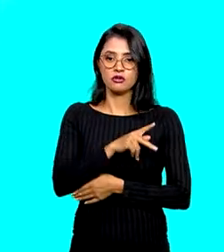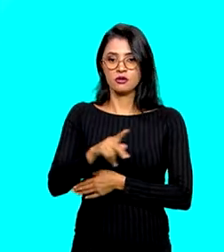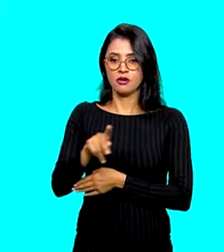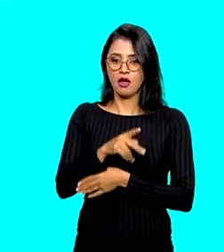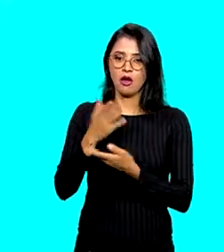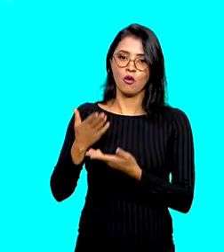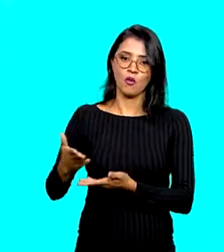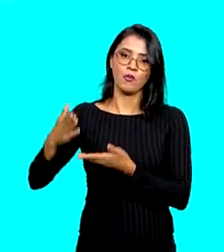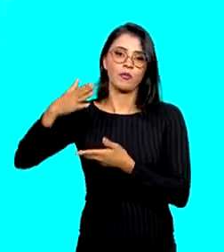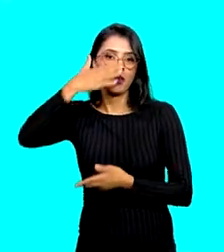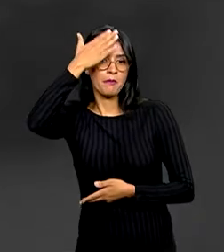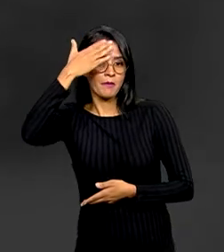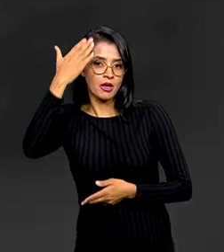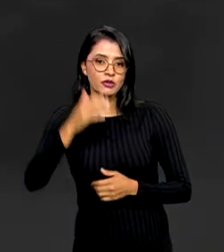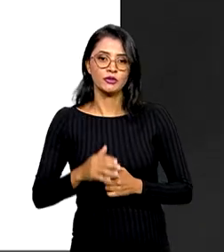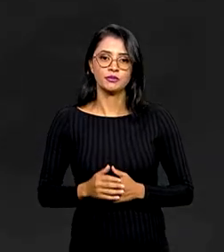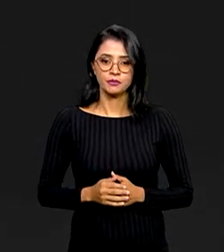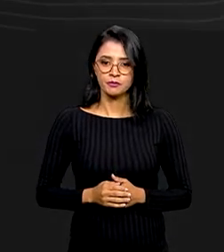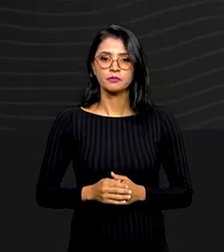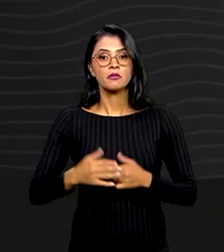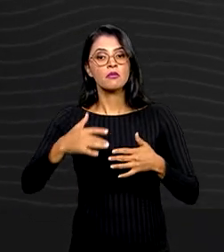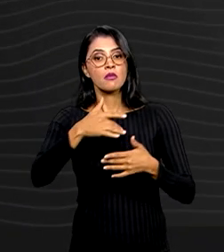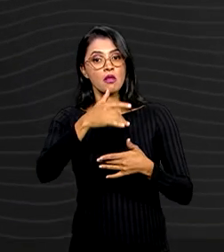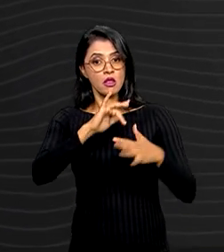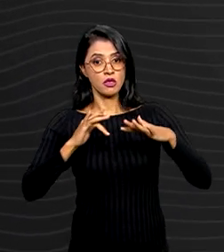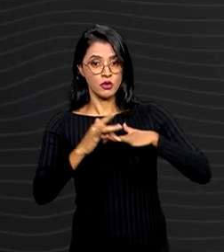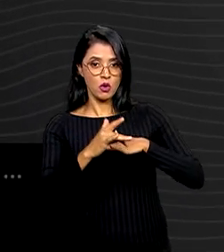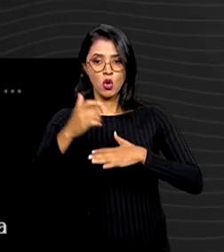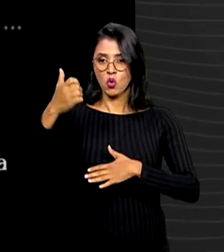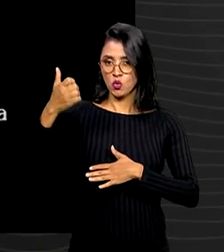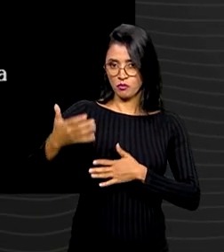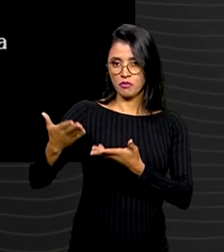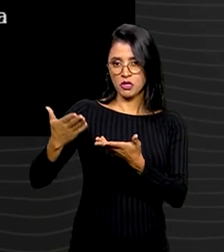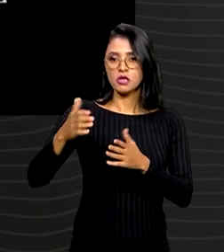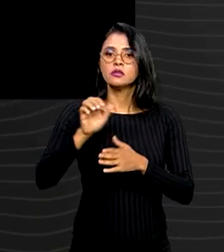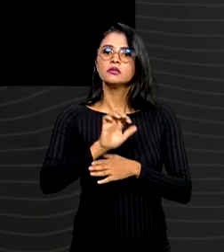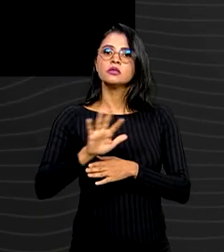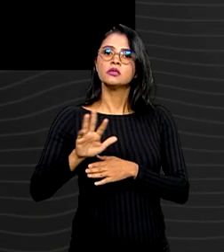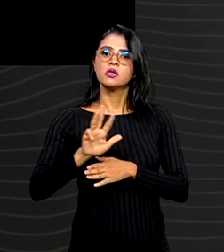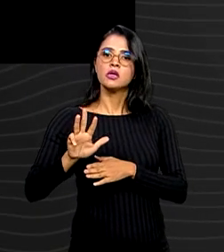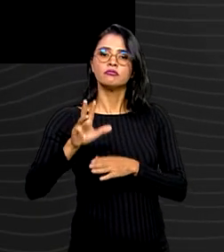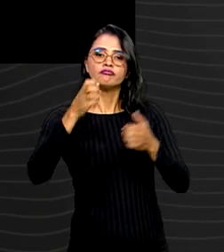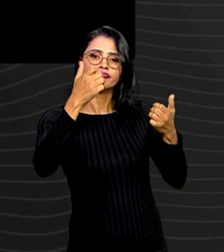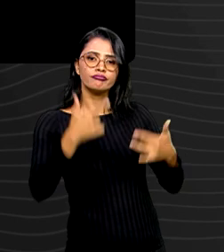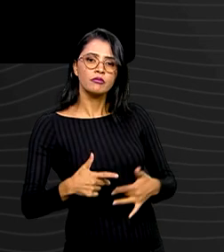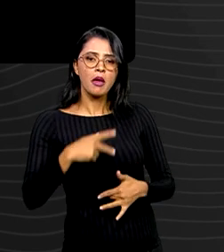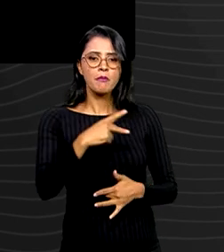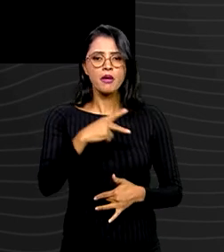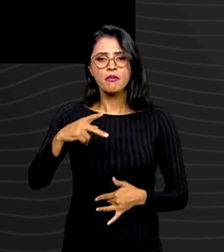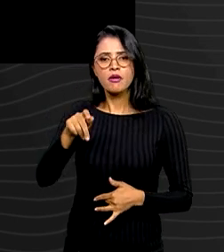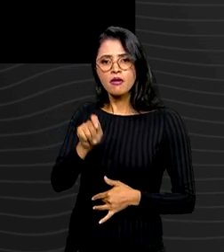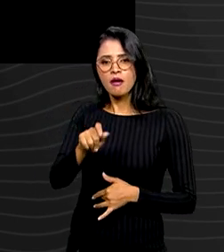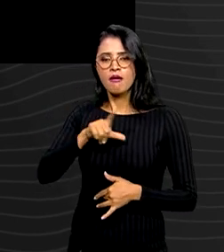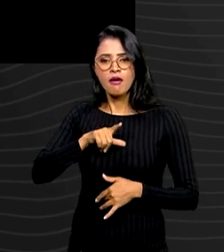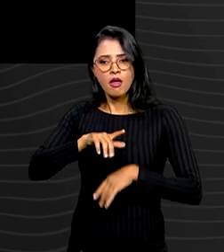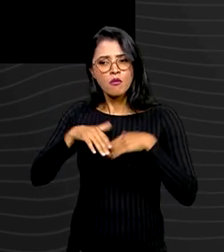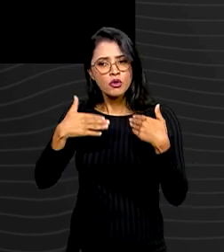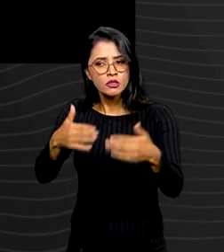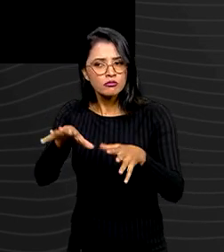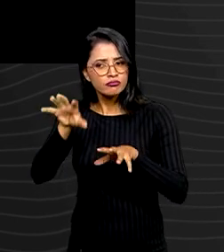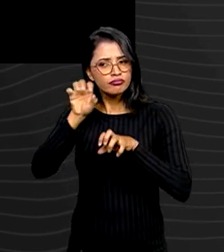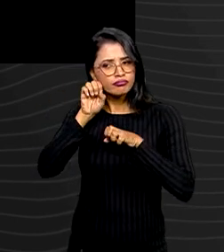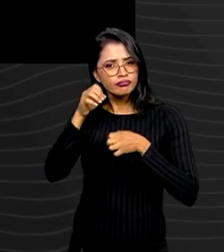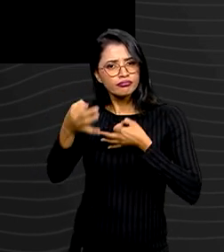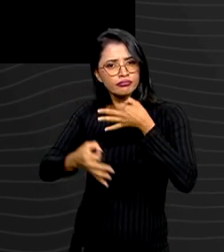da República, Márcio Macedo. Pelas redes sociais, Lula escreveu que o PPA participativo é um processo de escuta das demandas